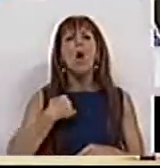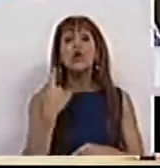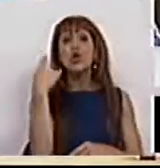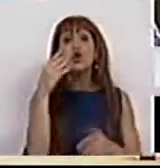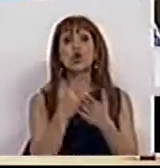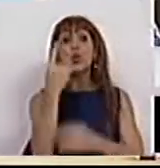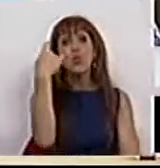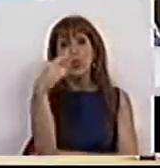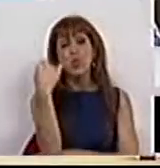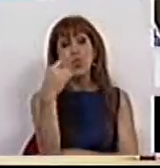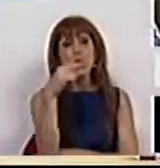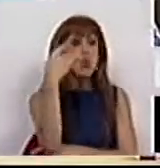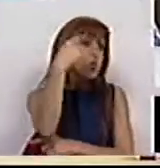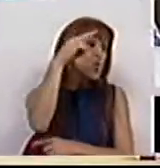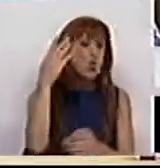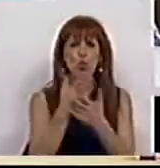um estudo que seja,